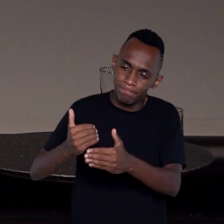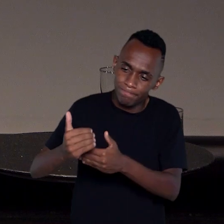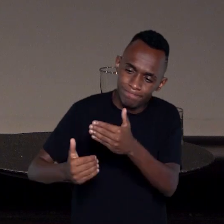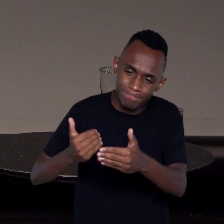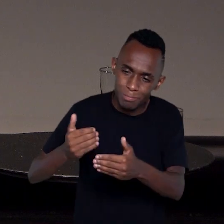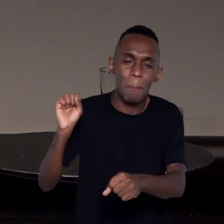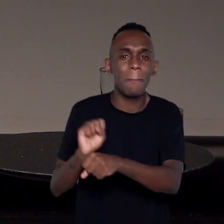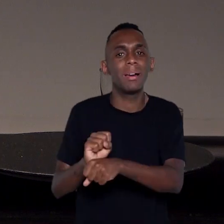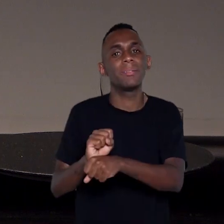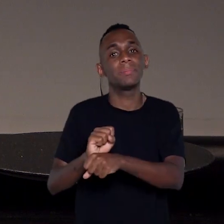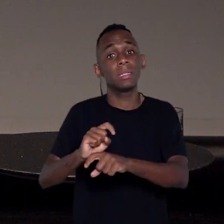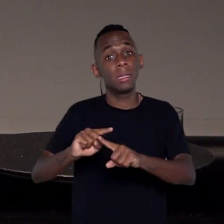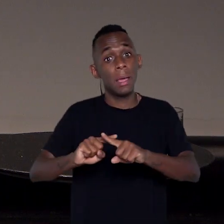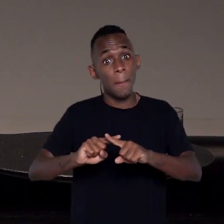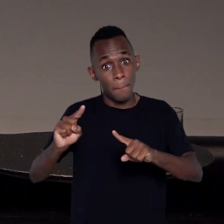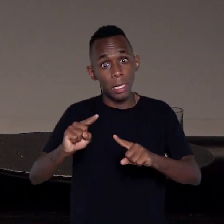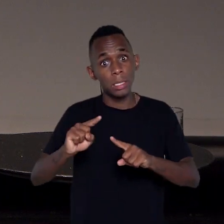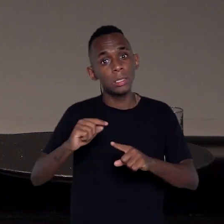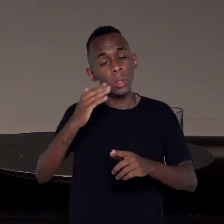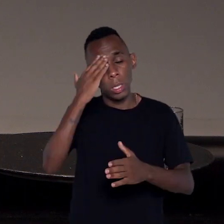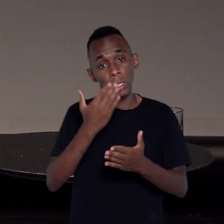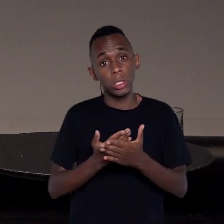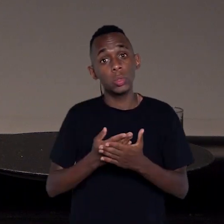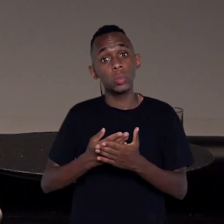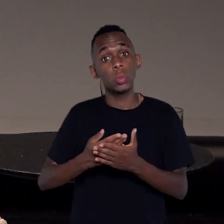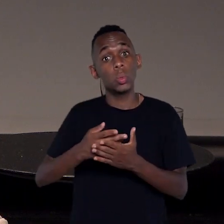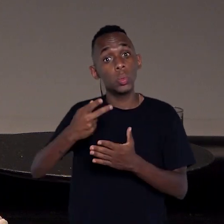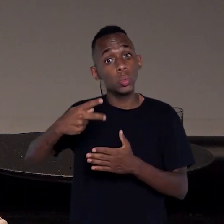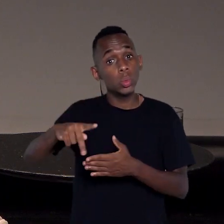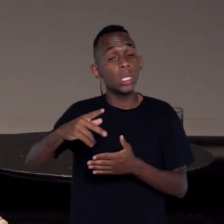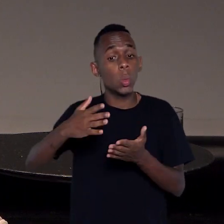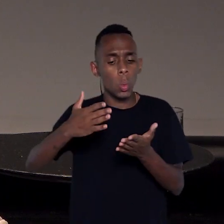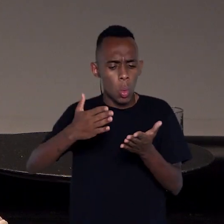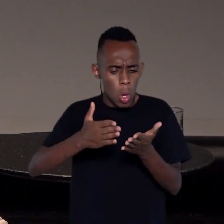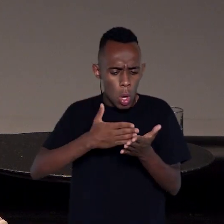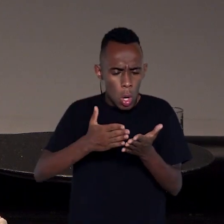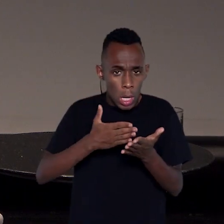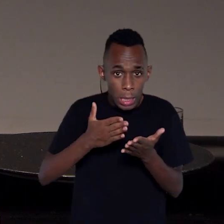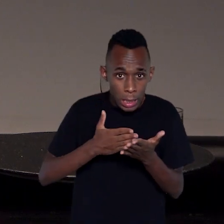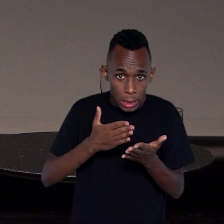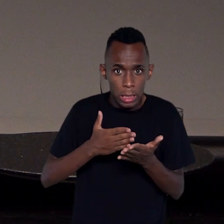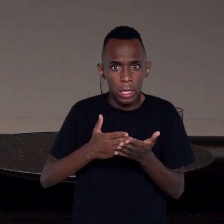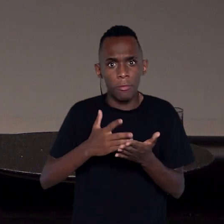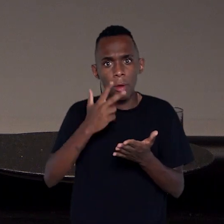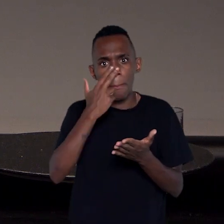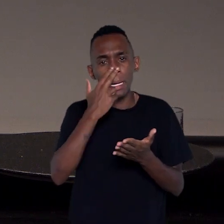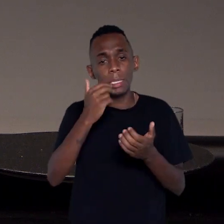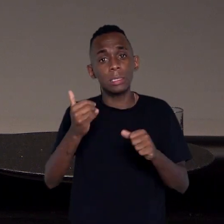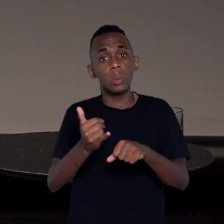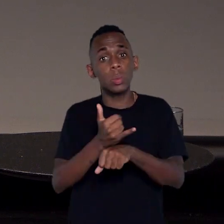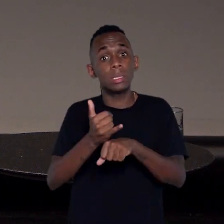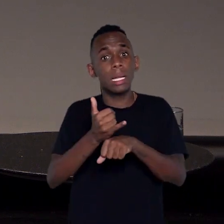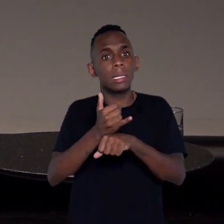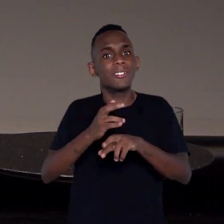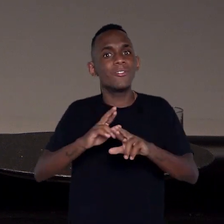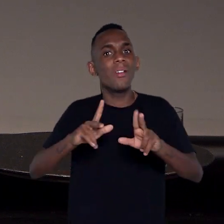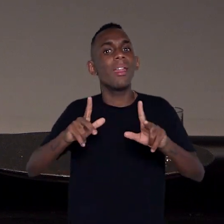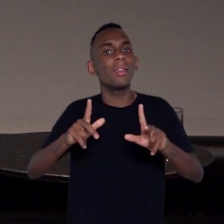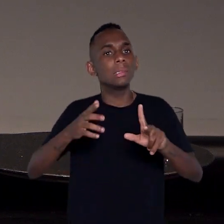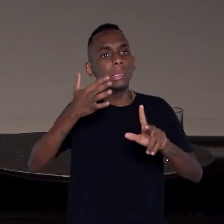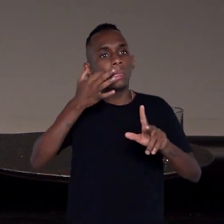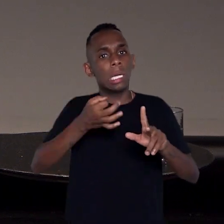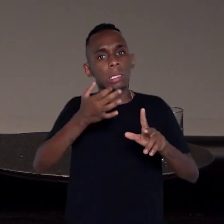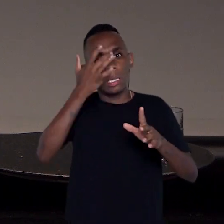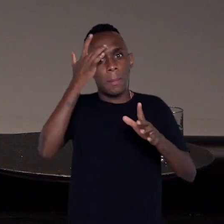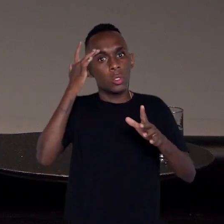Não teve o fôlego. Eu acho que o seu livro criou um novo vigor, desenvolvendo um novo